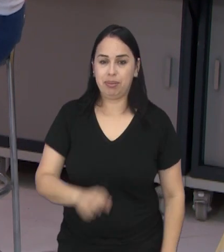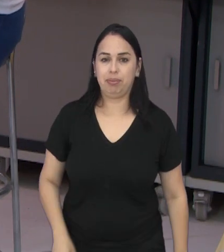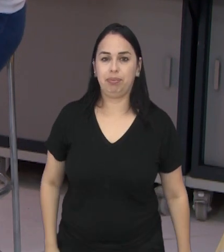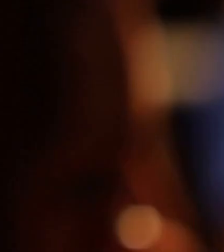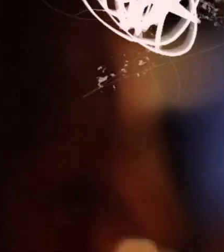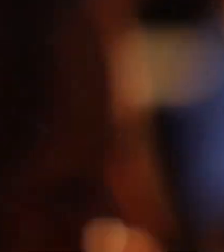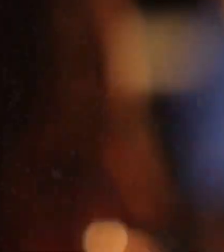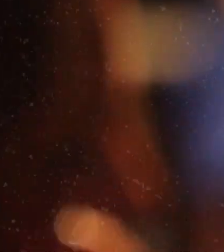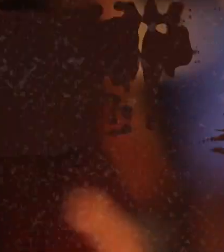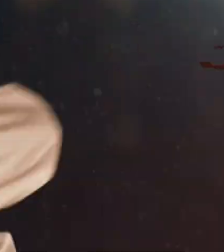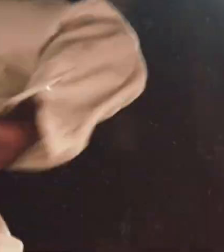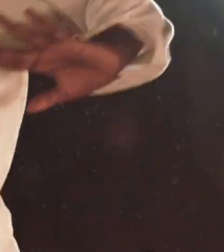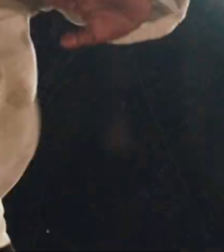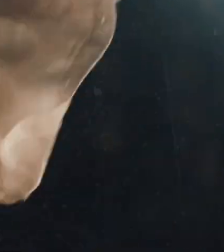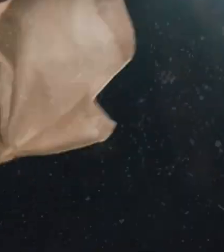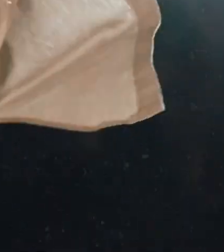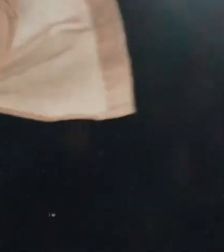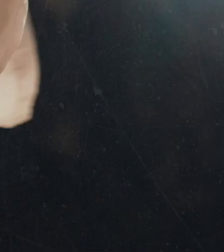Meire.